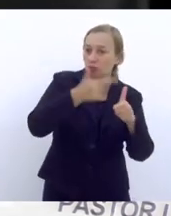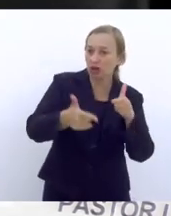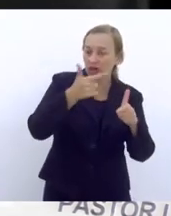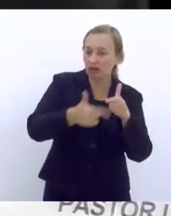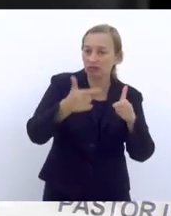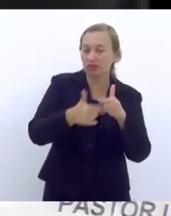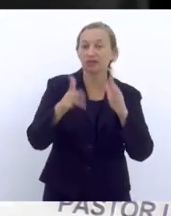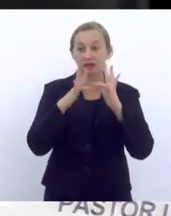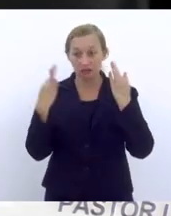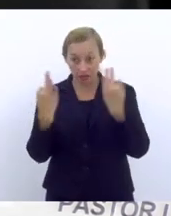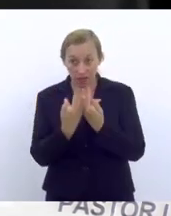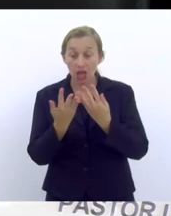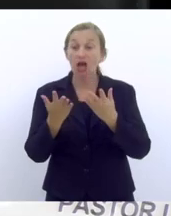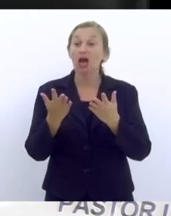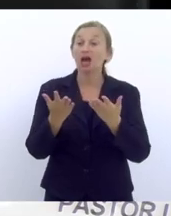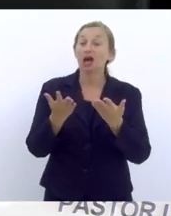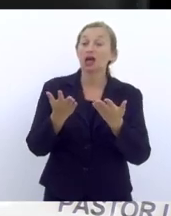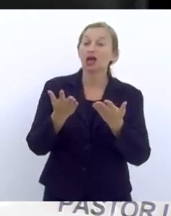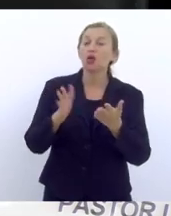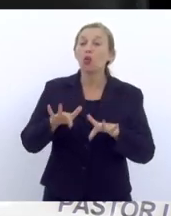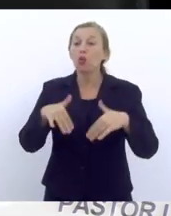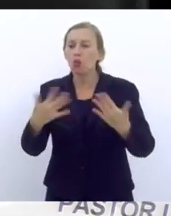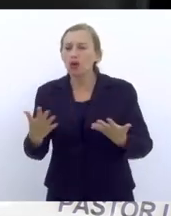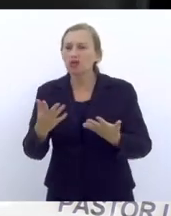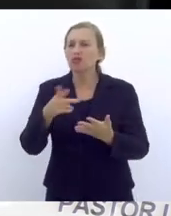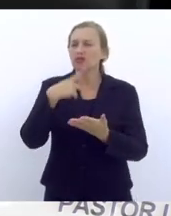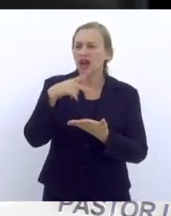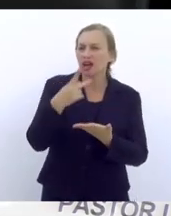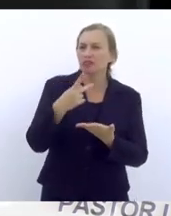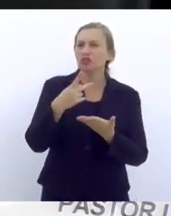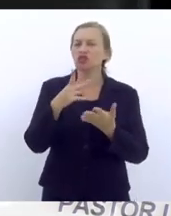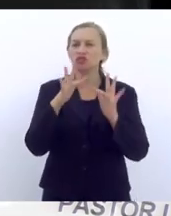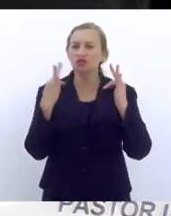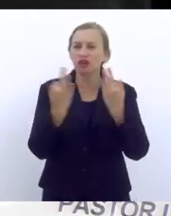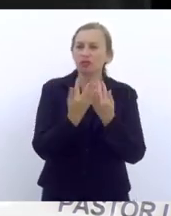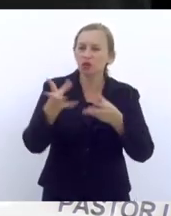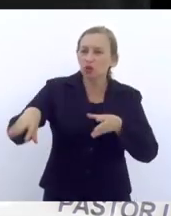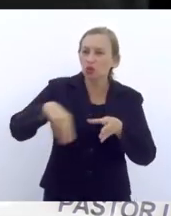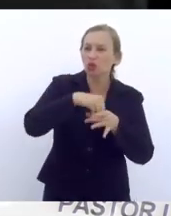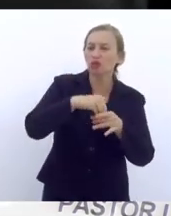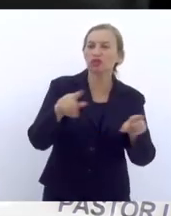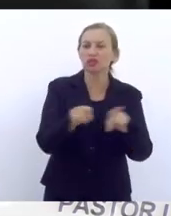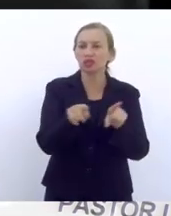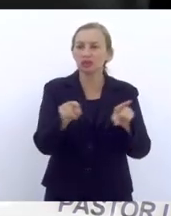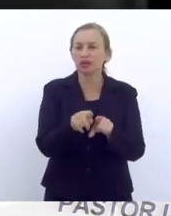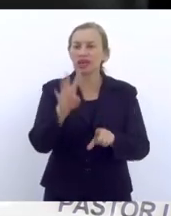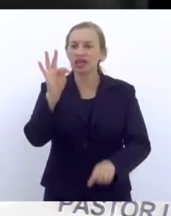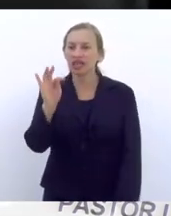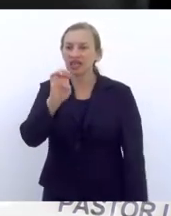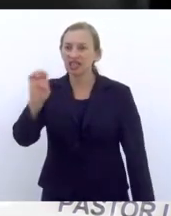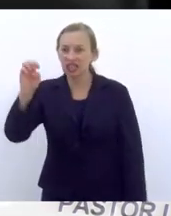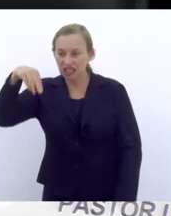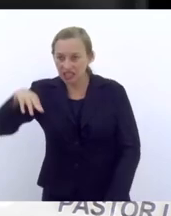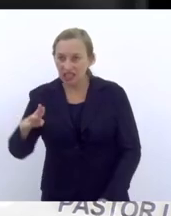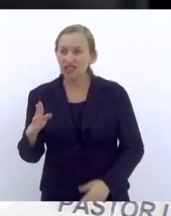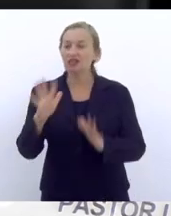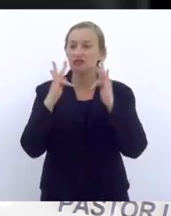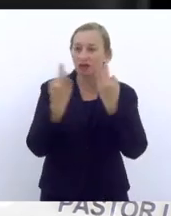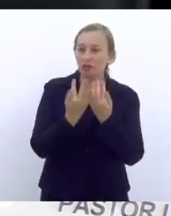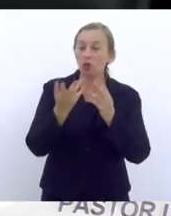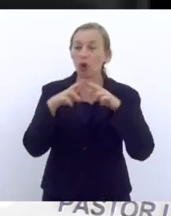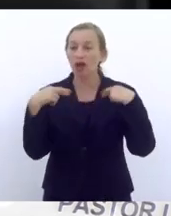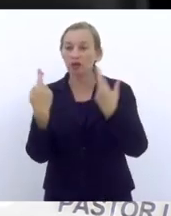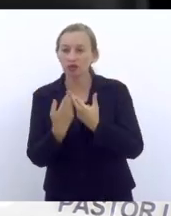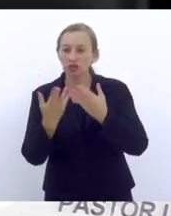às famílias, né? E, quando nós falamos de família, nós incluímos também o Teens em Família, que é uma reunião